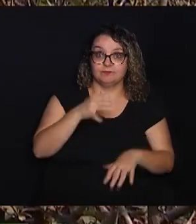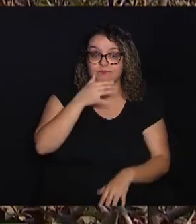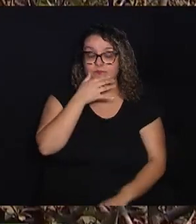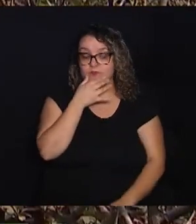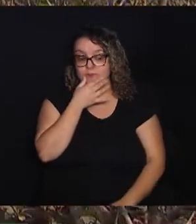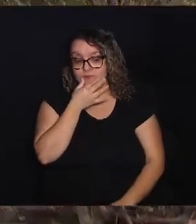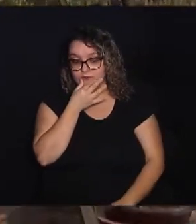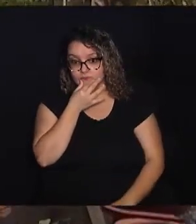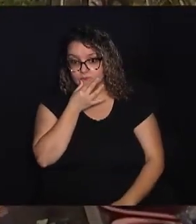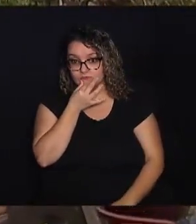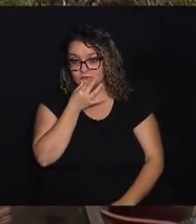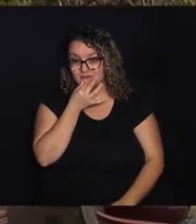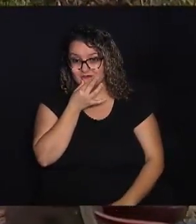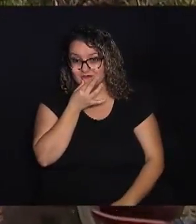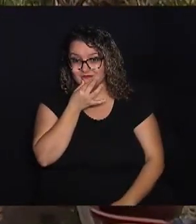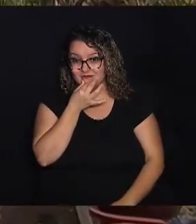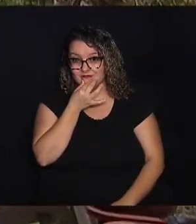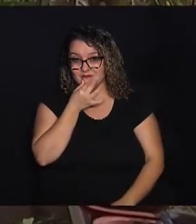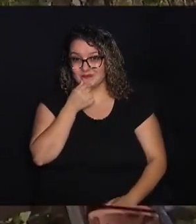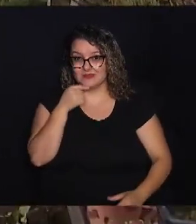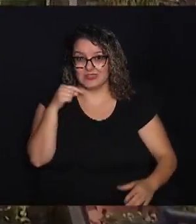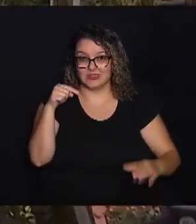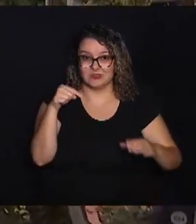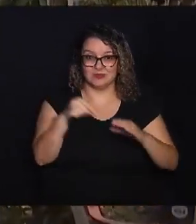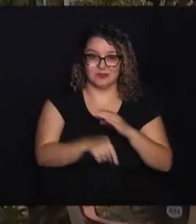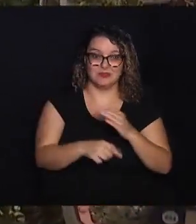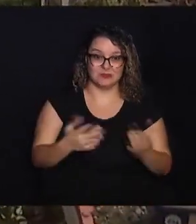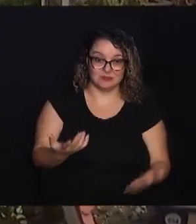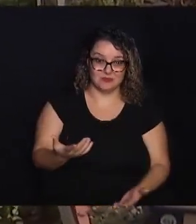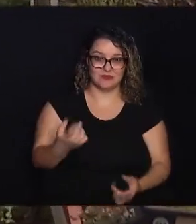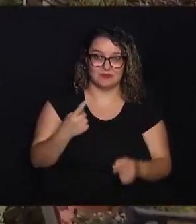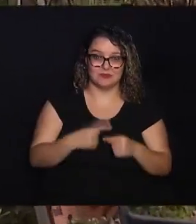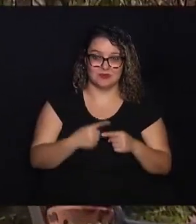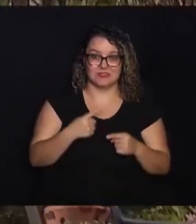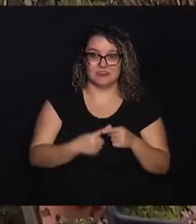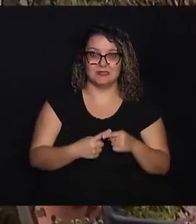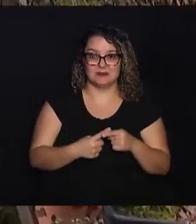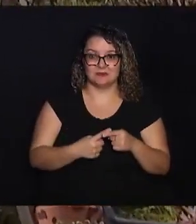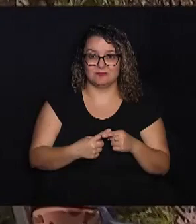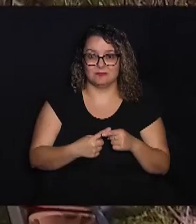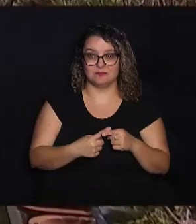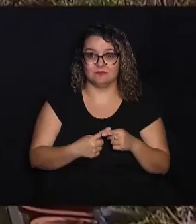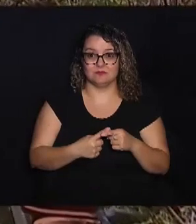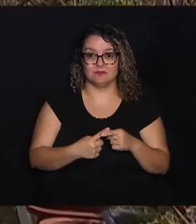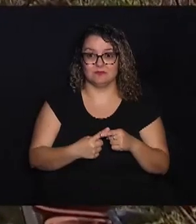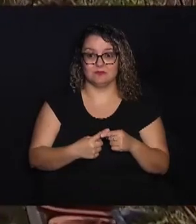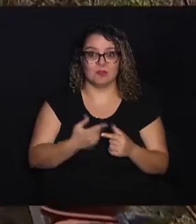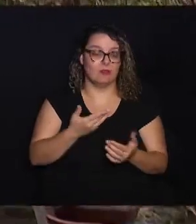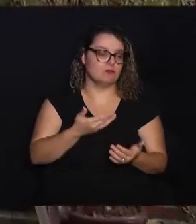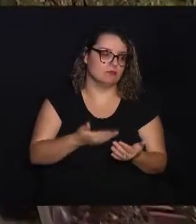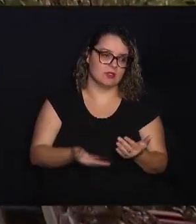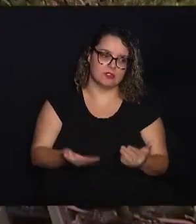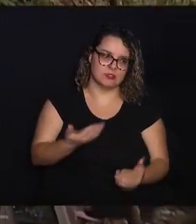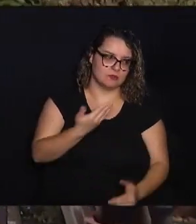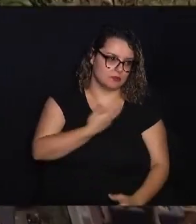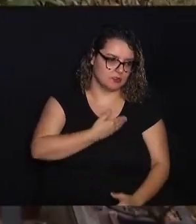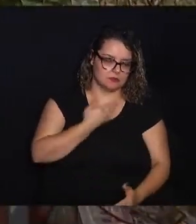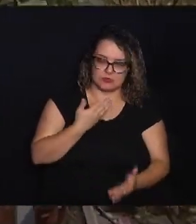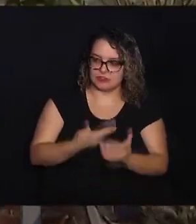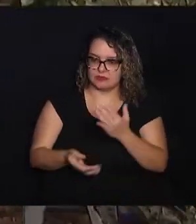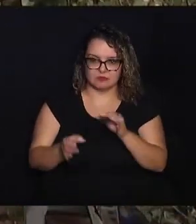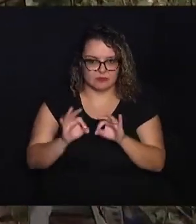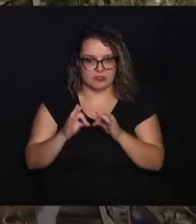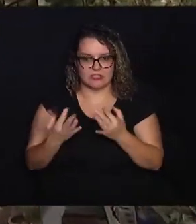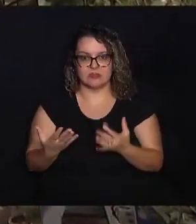pandemia me colocou num abismo, porque eu estava eu perdi amigos, perdi parentes. E